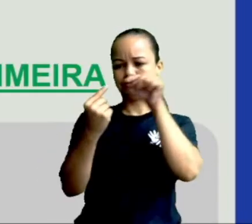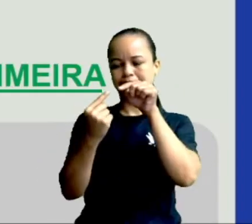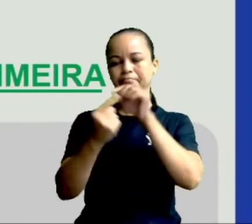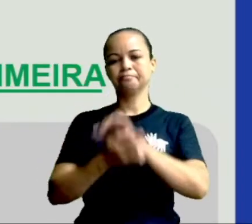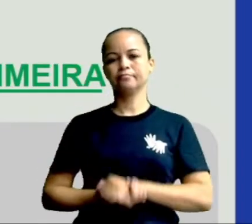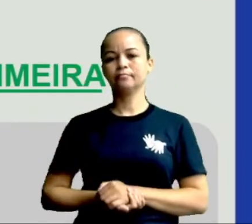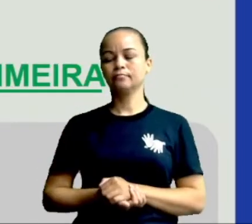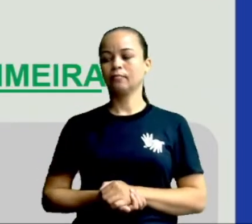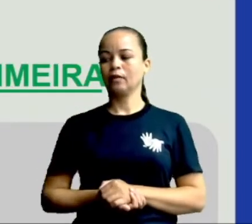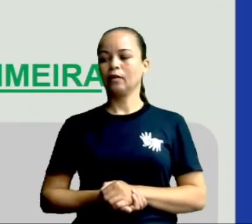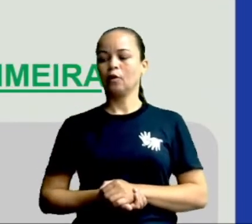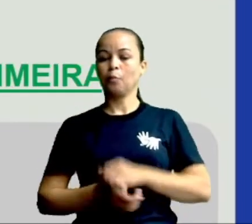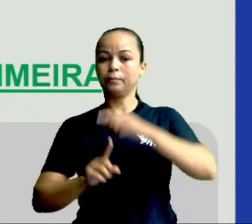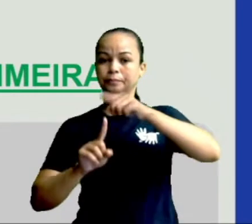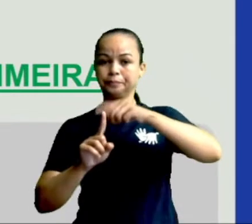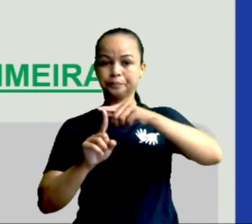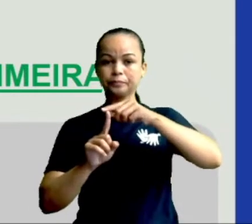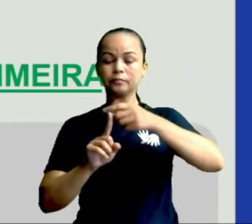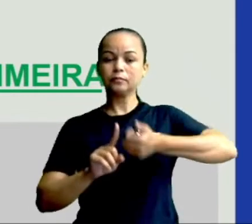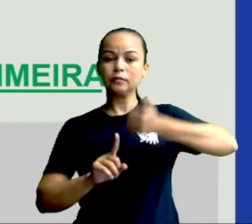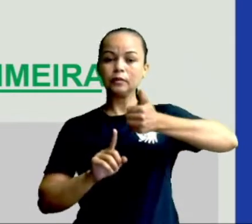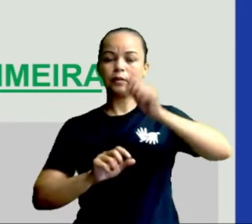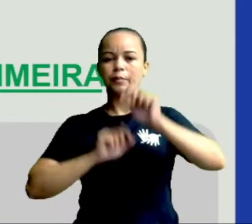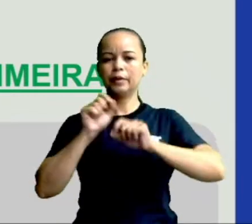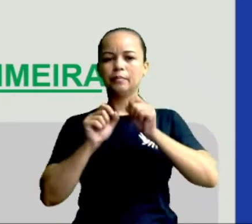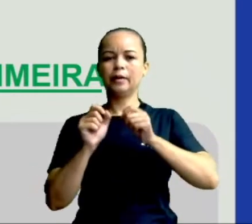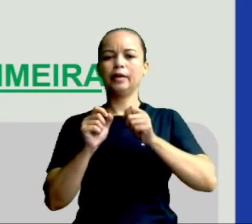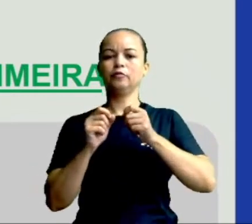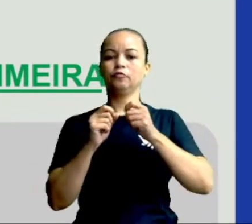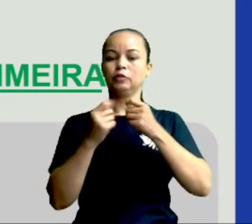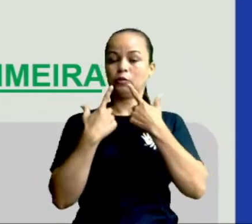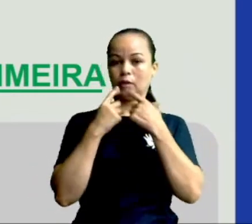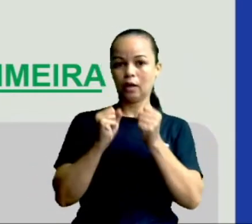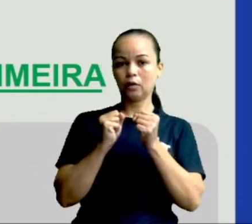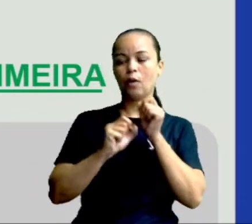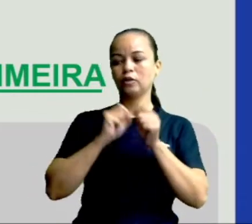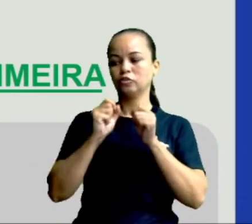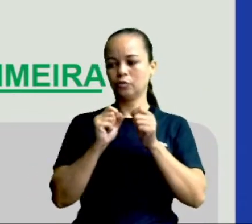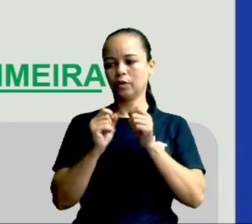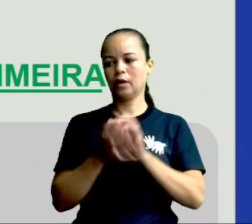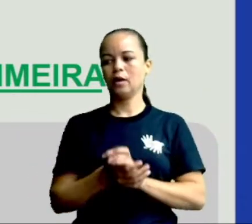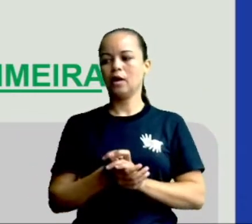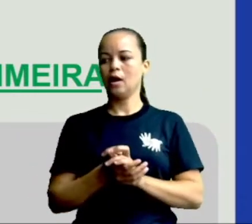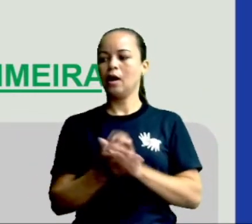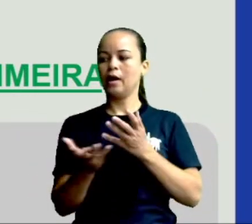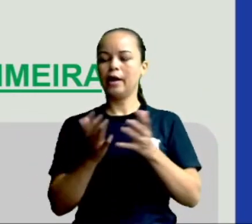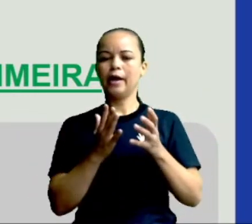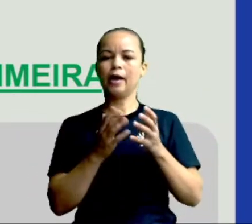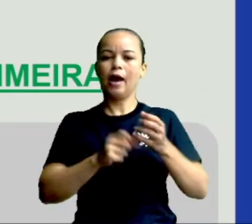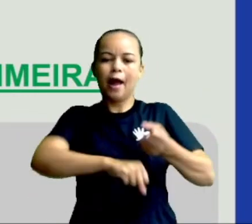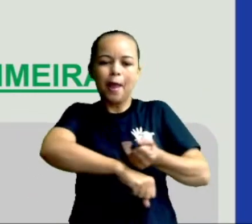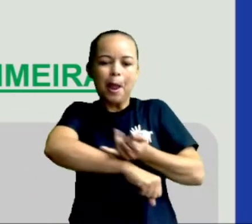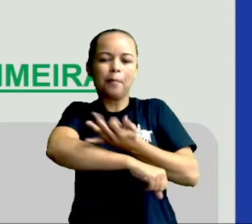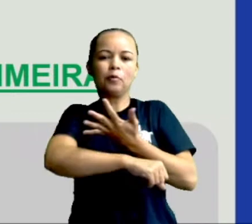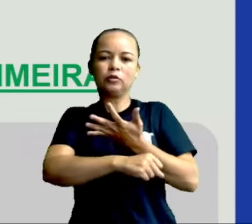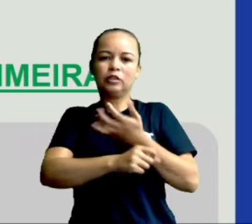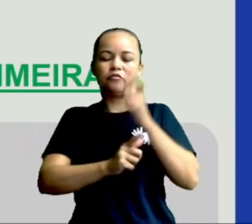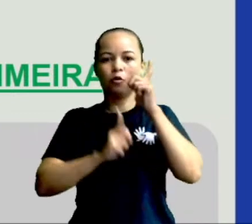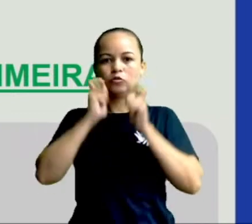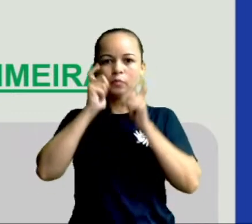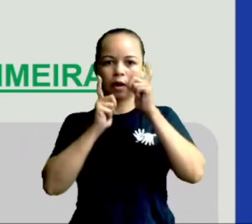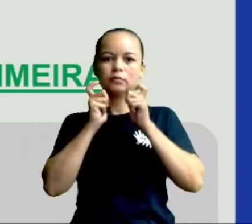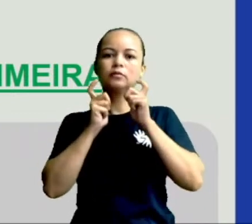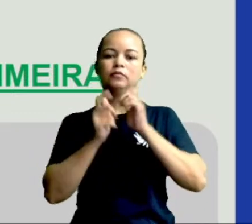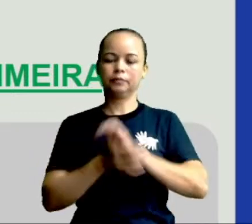O primeiro tipo de função da linguagem que nós vamos estudar é a função da linguagem emotiva ou